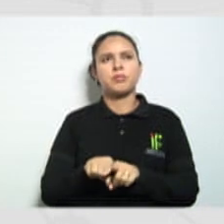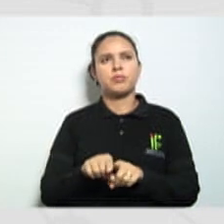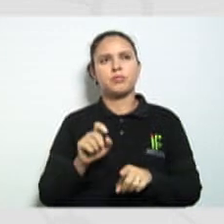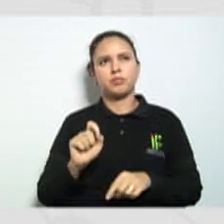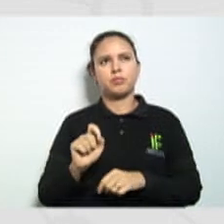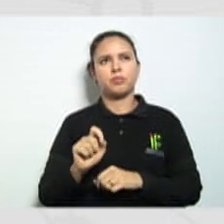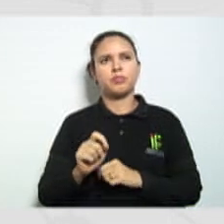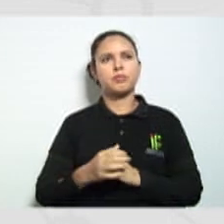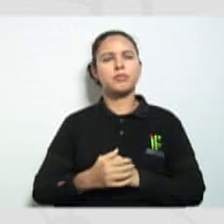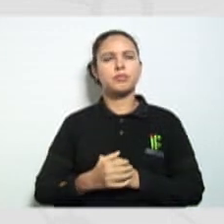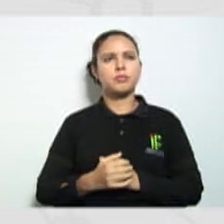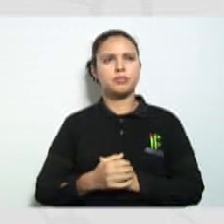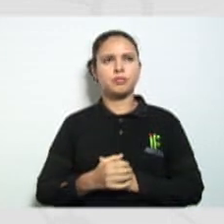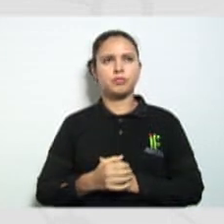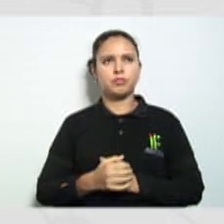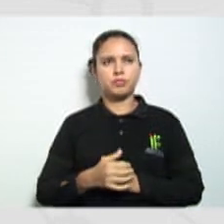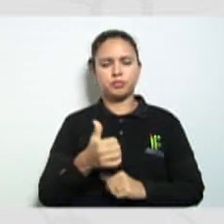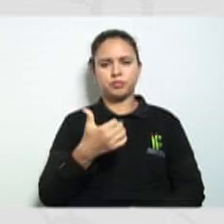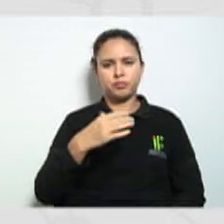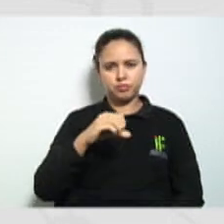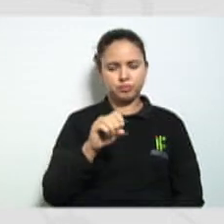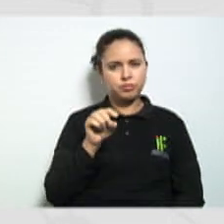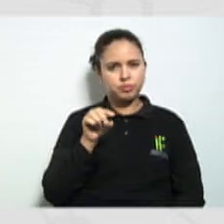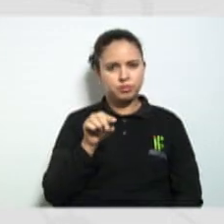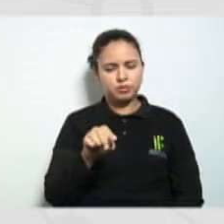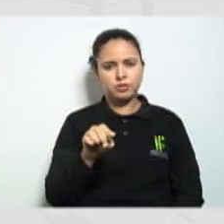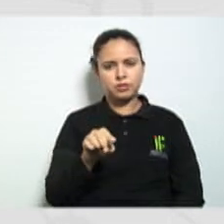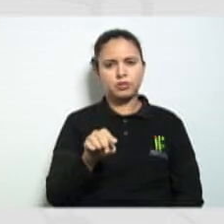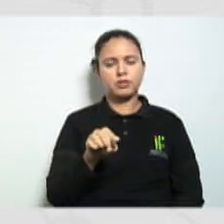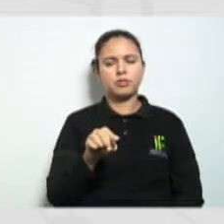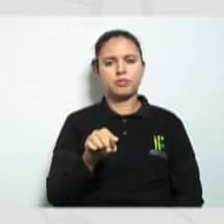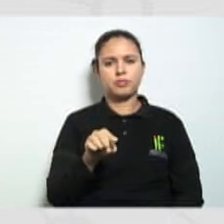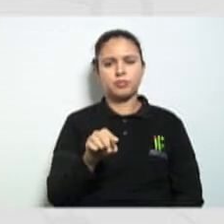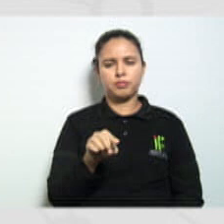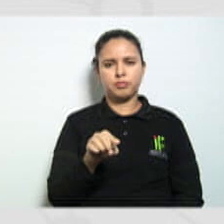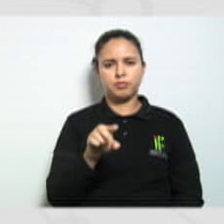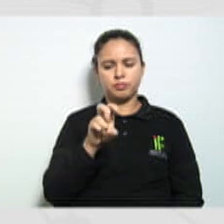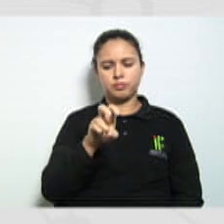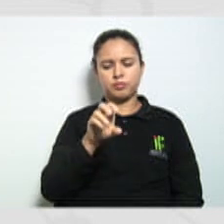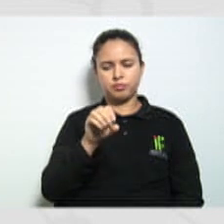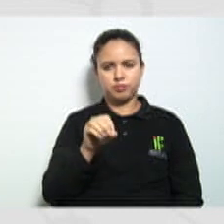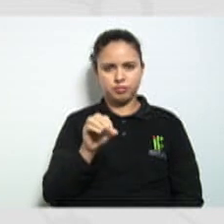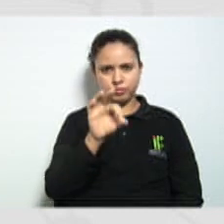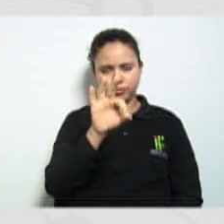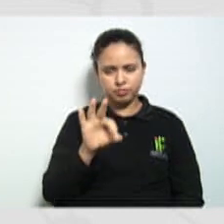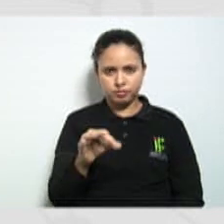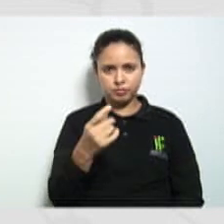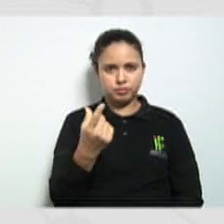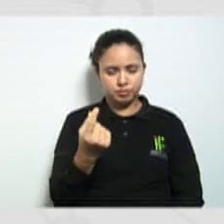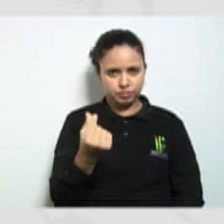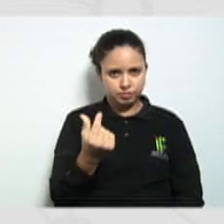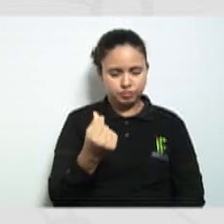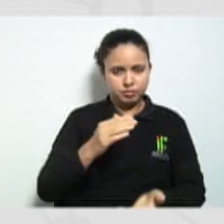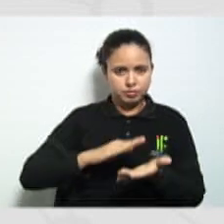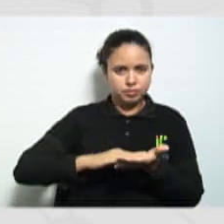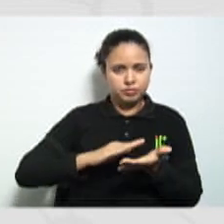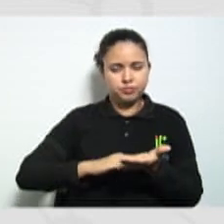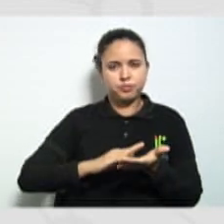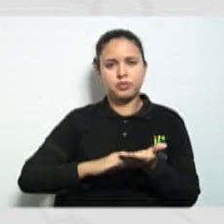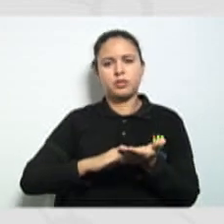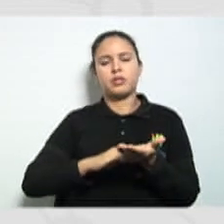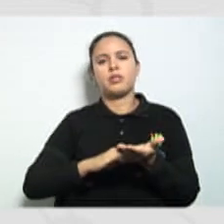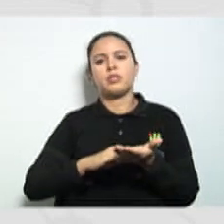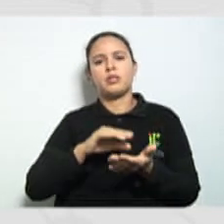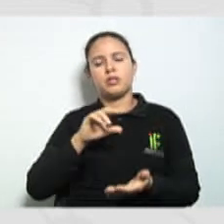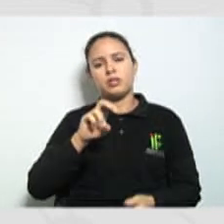contábeis no valor de 10 mil, sendo 50% em dinheiro e o restante, quem